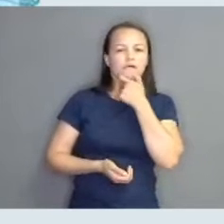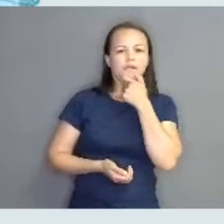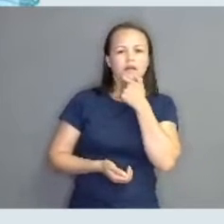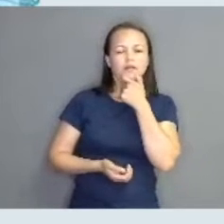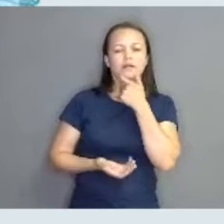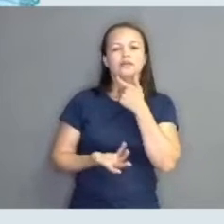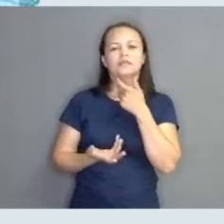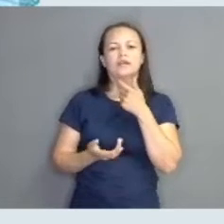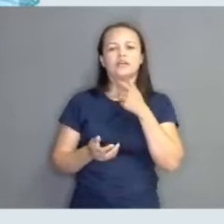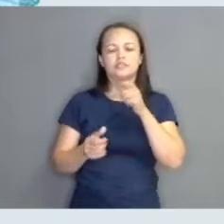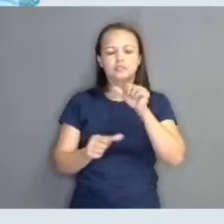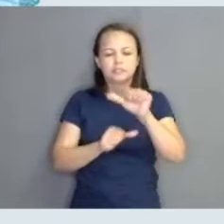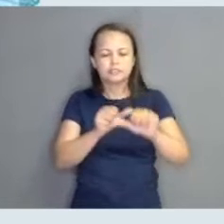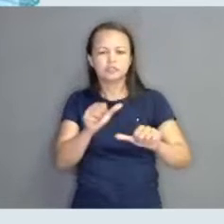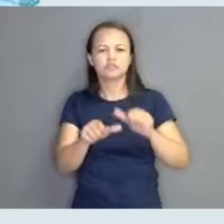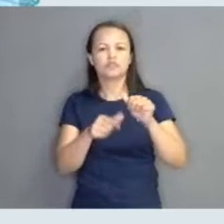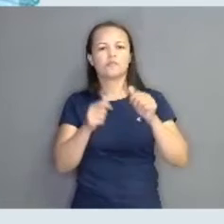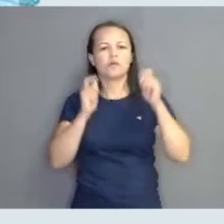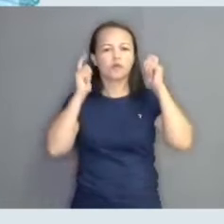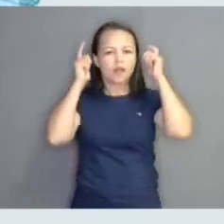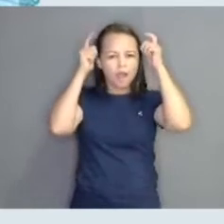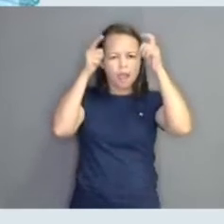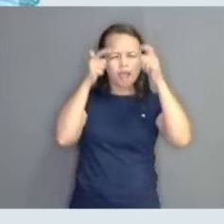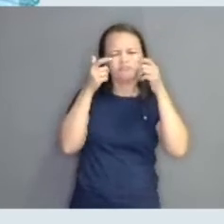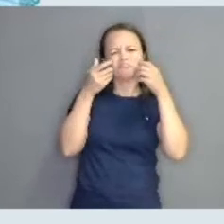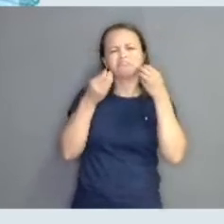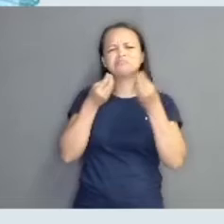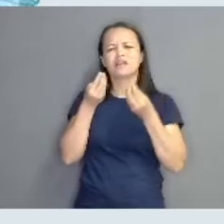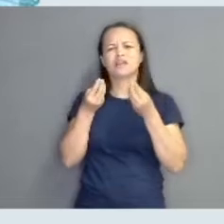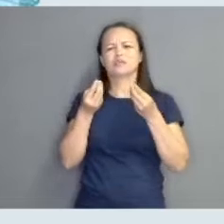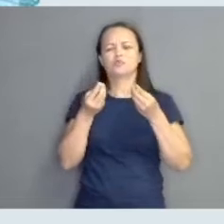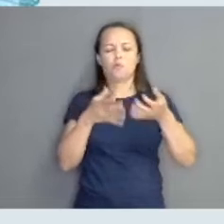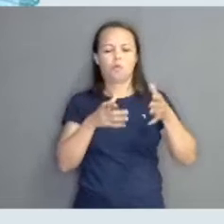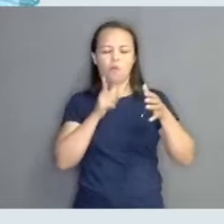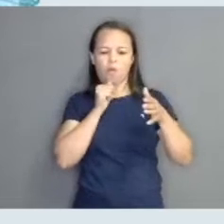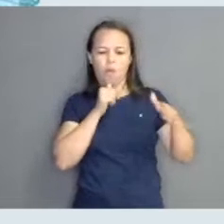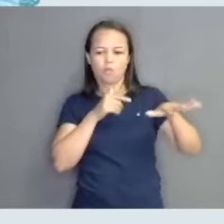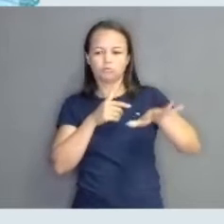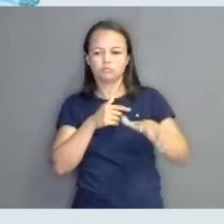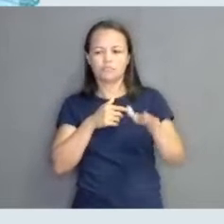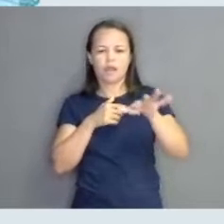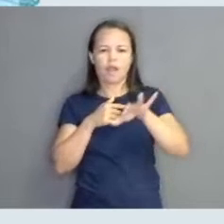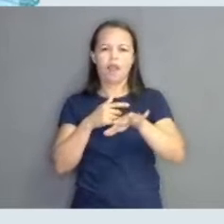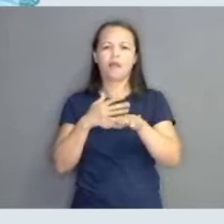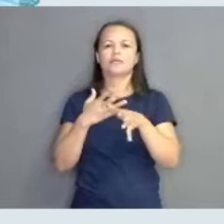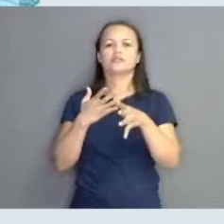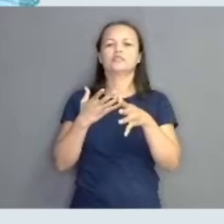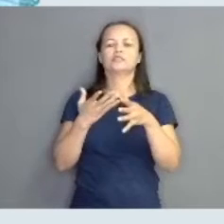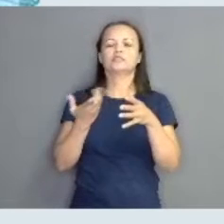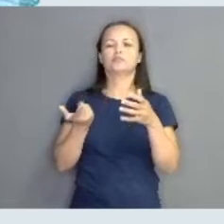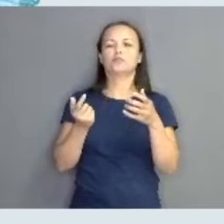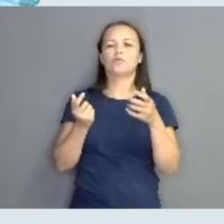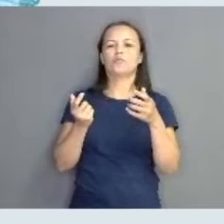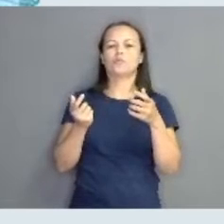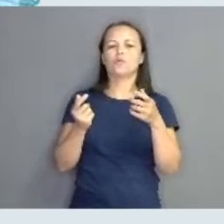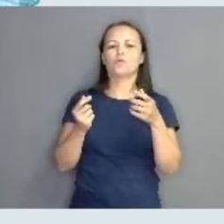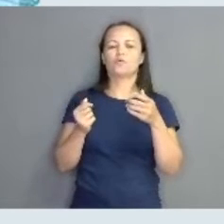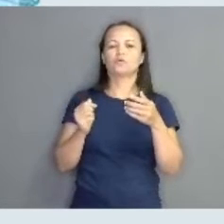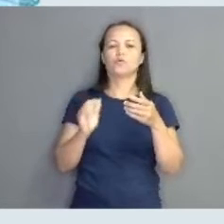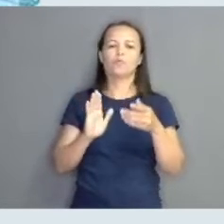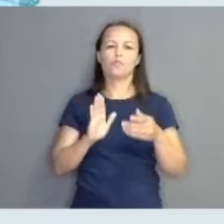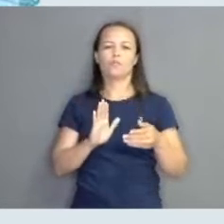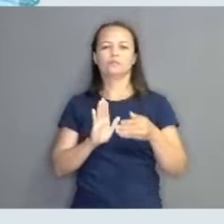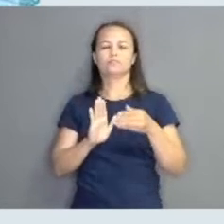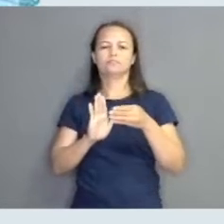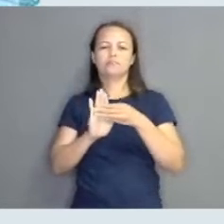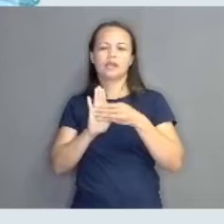transformou na rainha dos mares nesse período de Elizabeth. Por quê, professor? Professor Flávio, qual